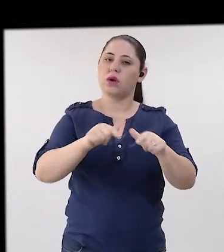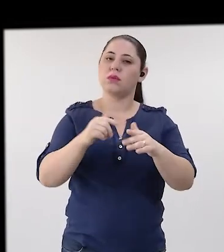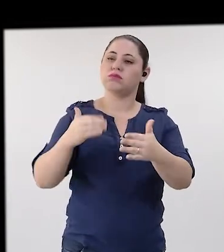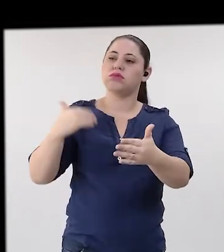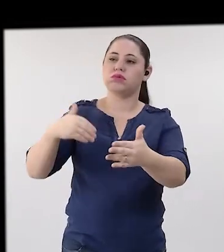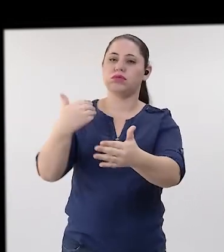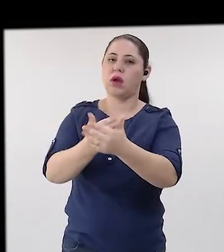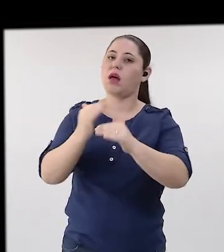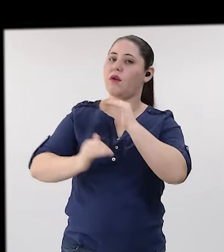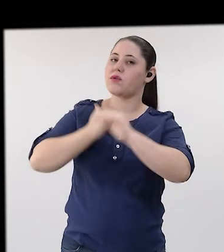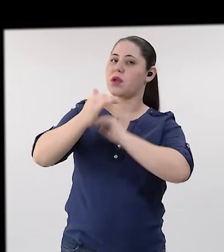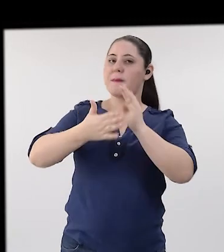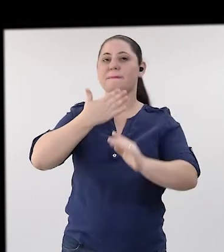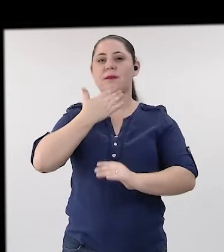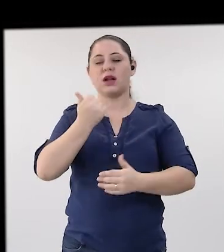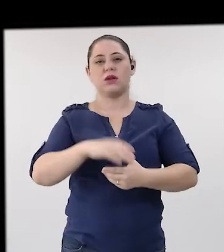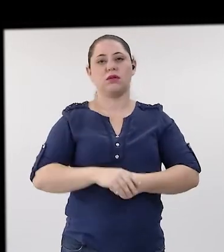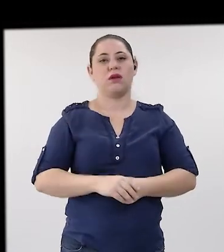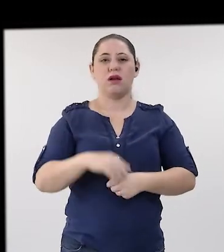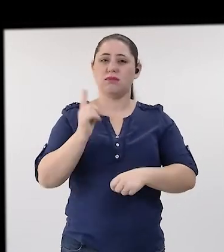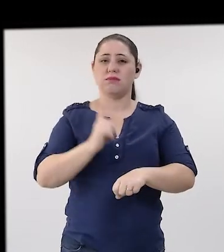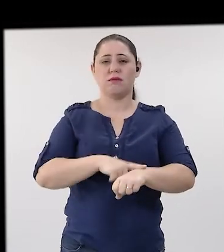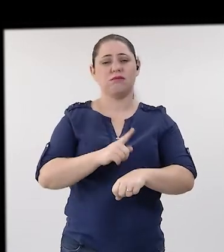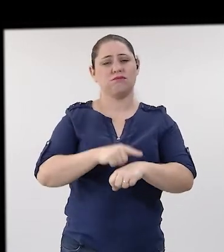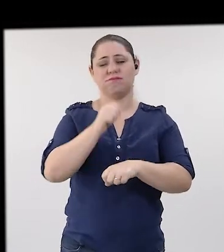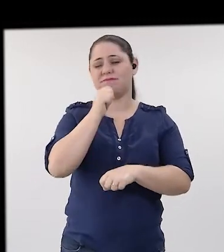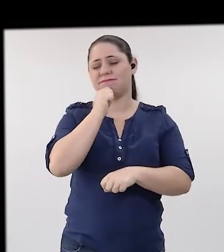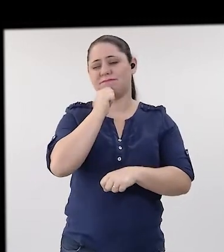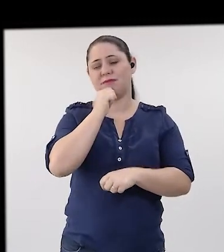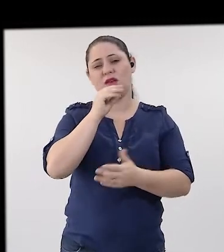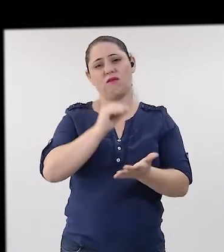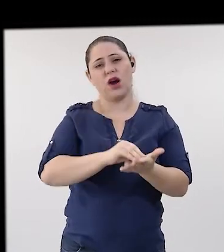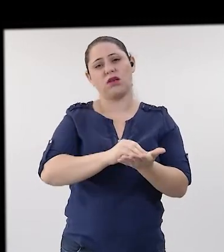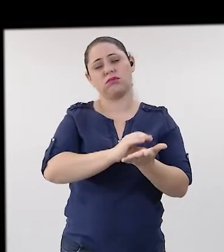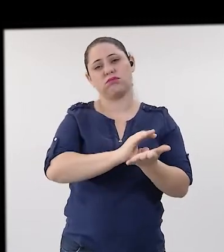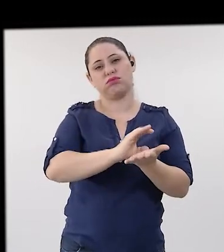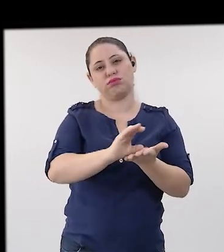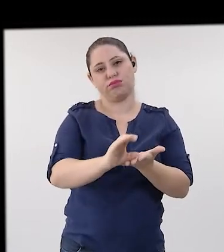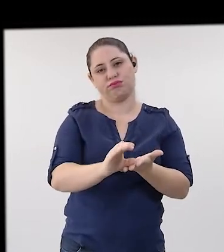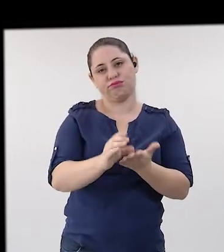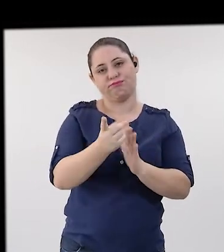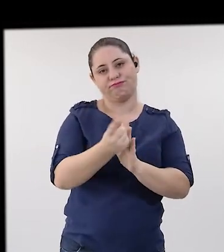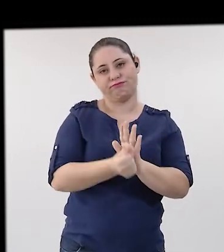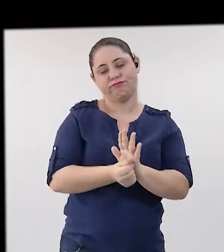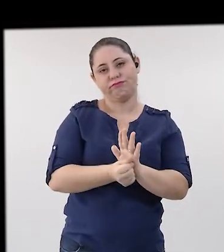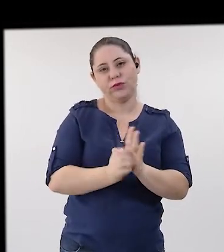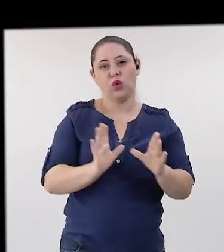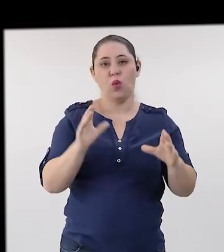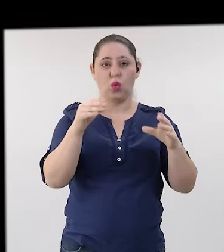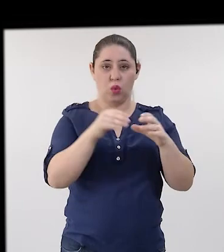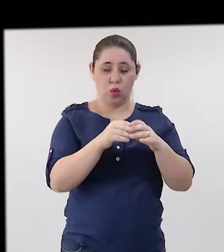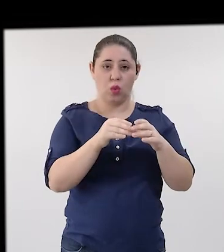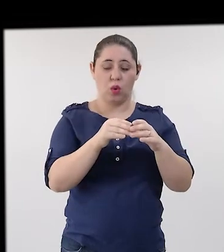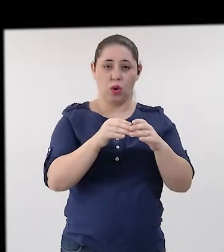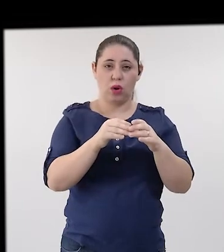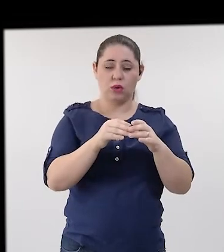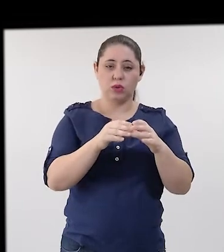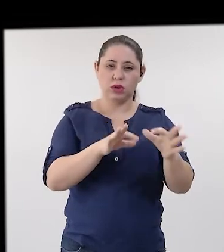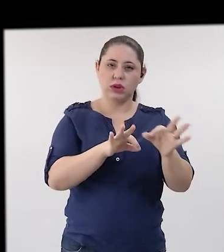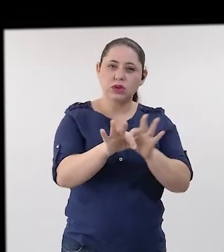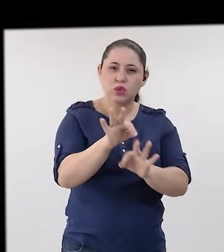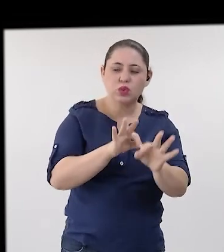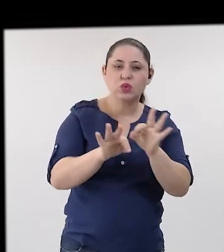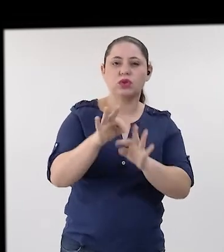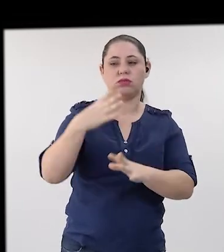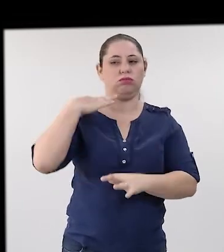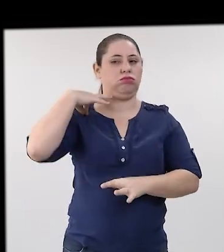trabalho. Só que, no momento, a gente não tem investimento dentro desse projeto, então toda a equipe que está desenvolvendo